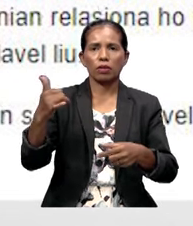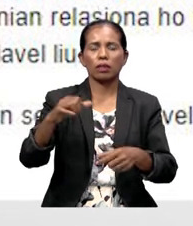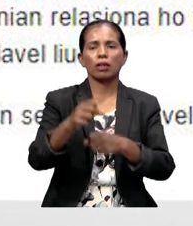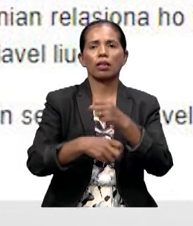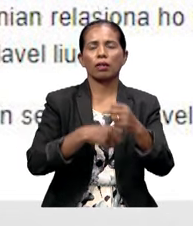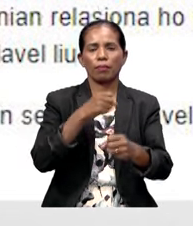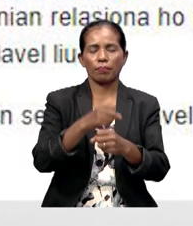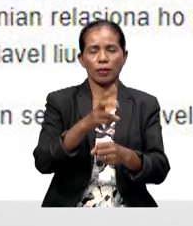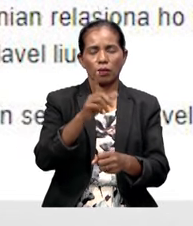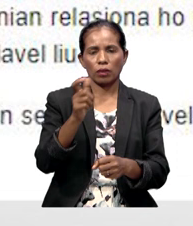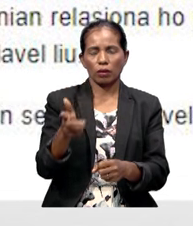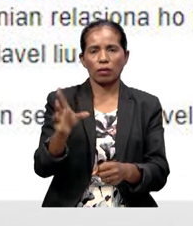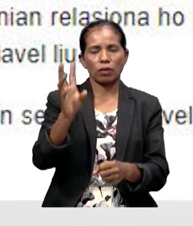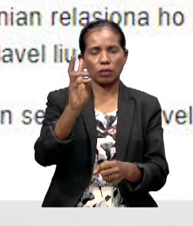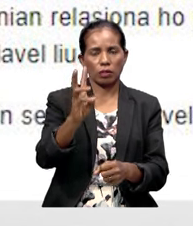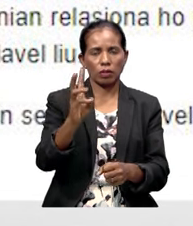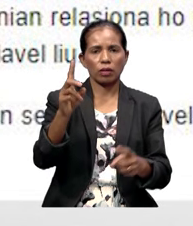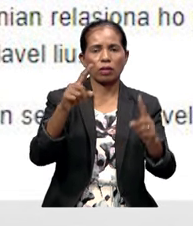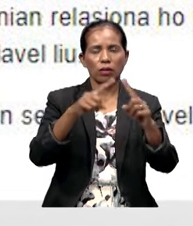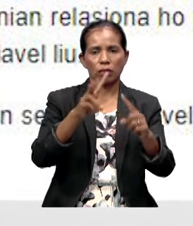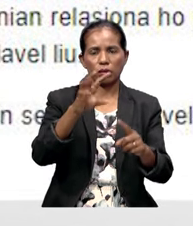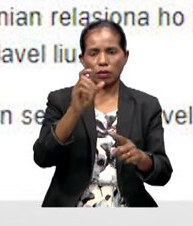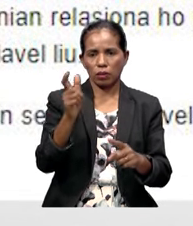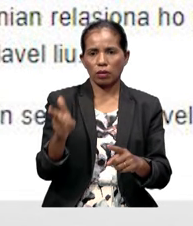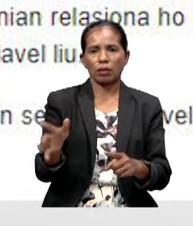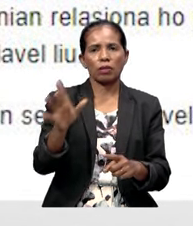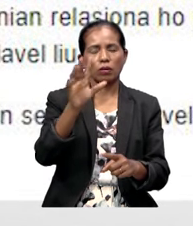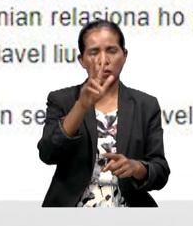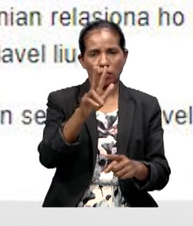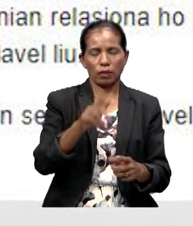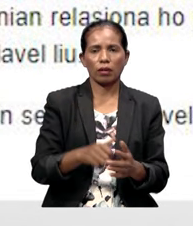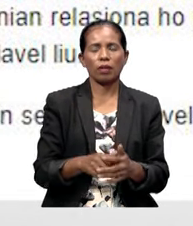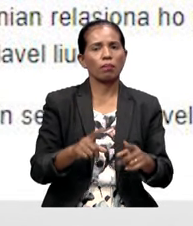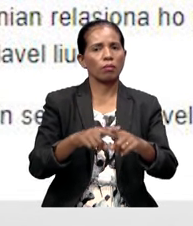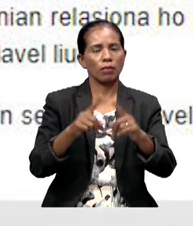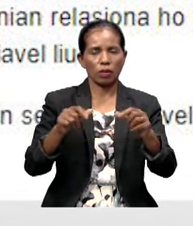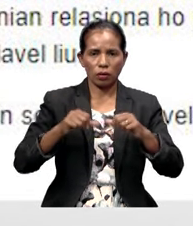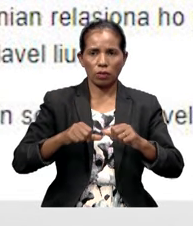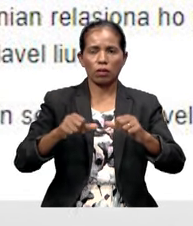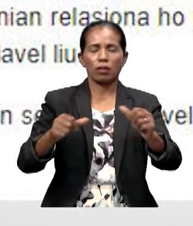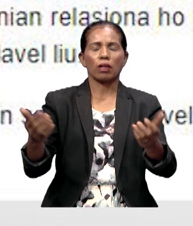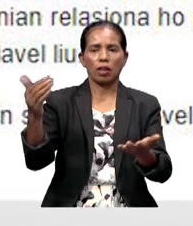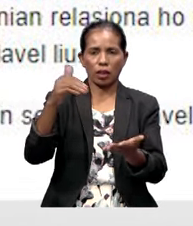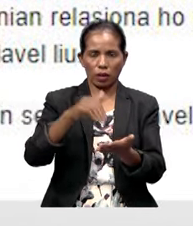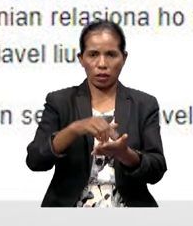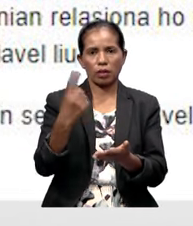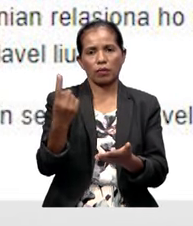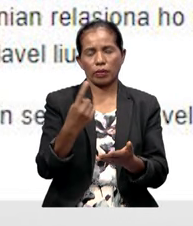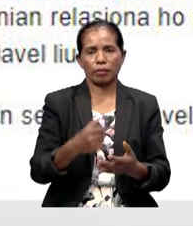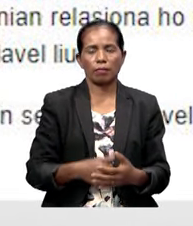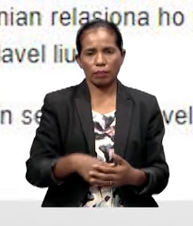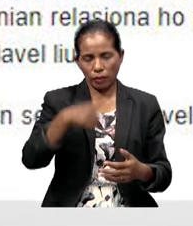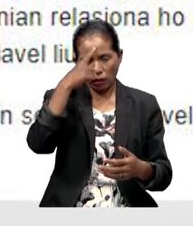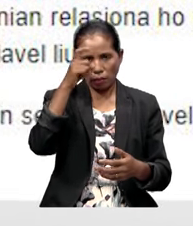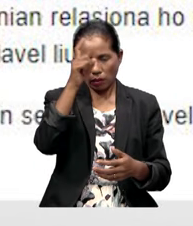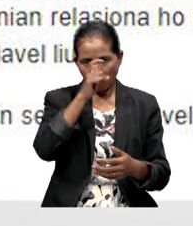husitinan rihun rua sanu resinen, to tinan rihun rua ruanulu resintolu, maibe continua reeleita na fatim. Tamba